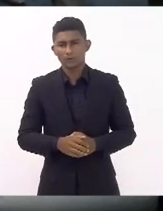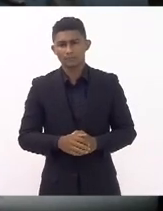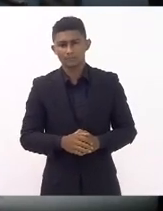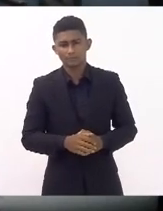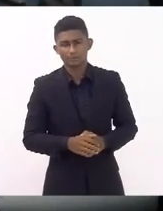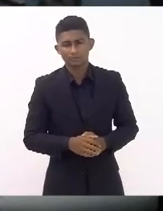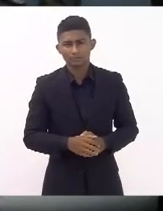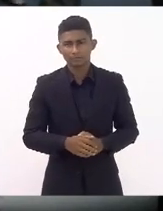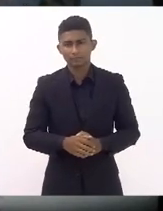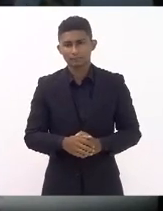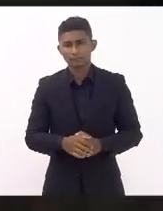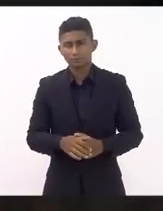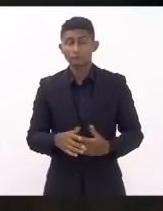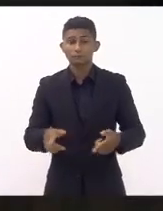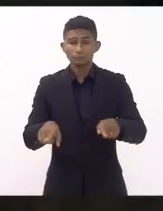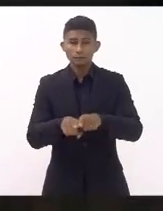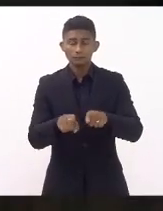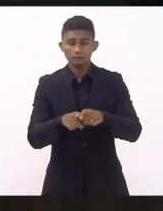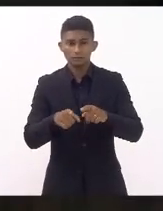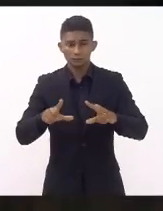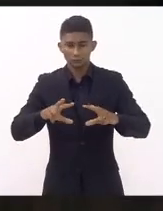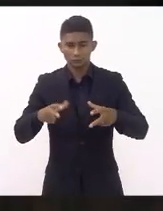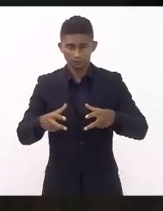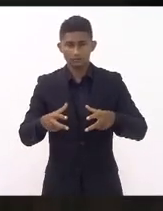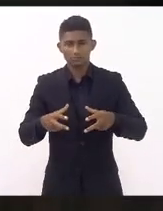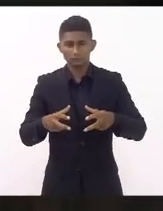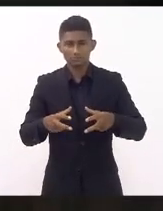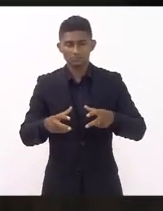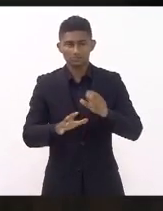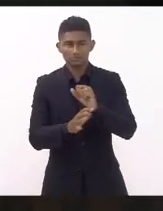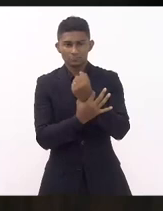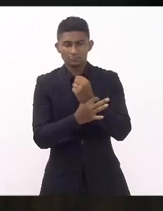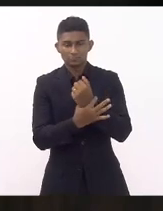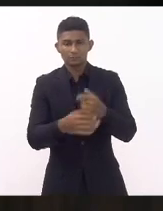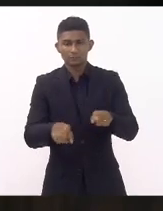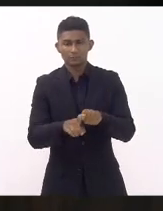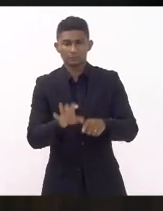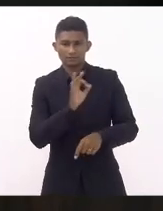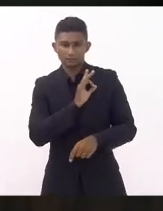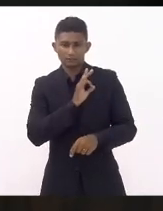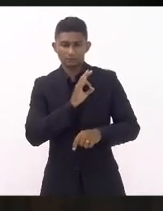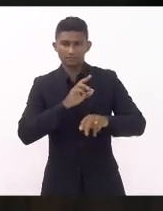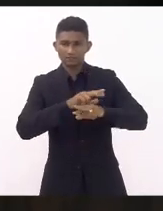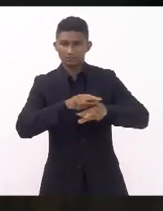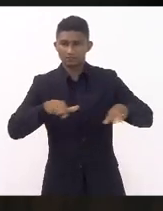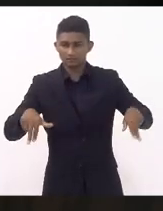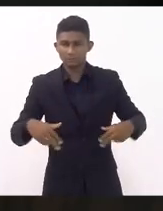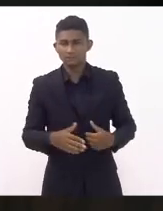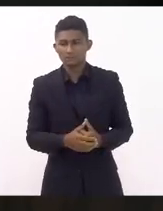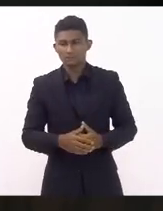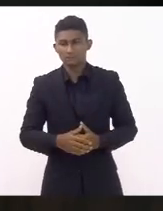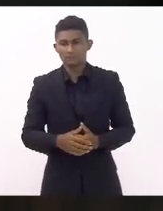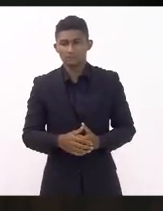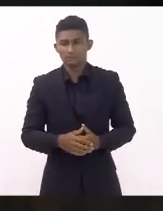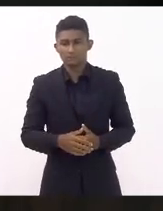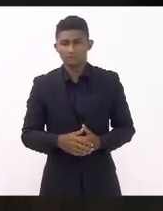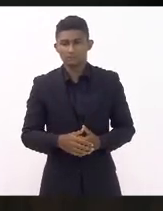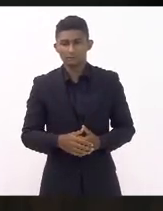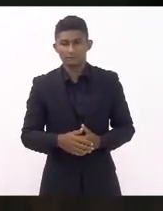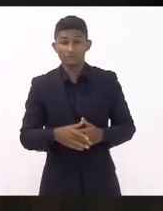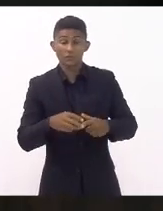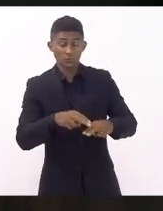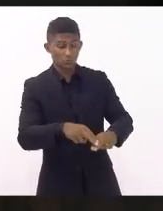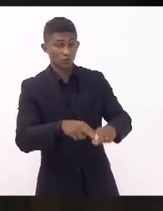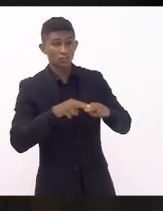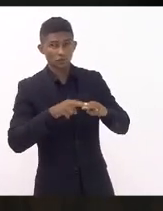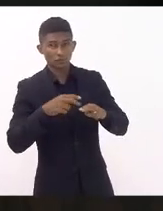Pela Comissão de Segurança Pública e Assuntos de Polícia, deputado. Por isso que eu não aceitei a